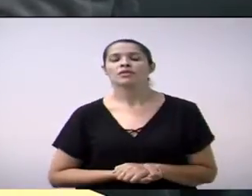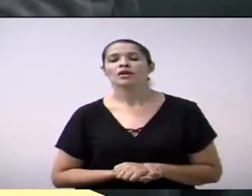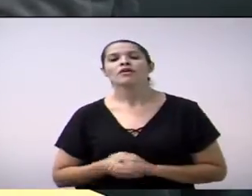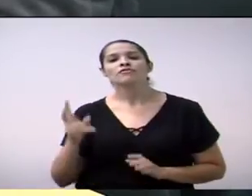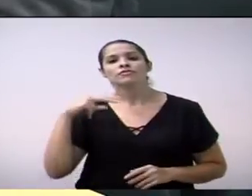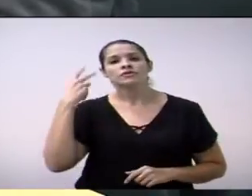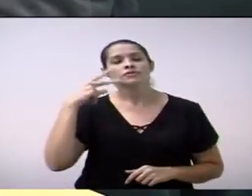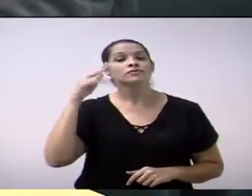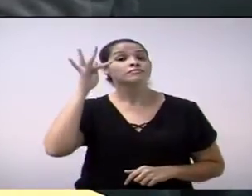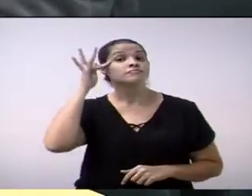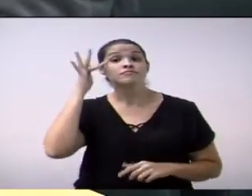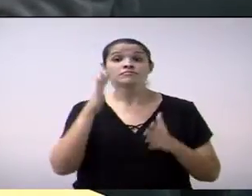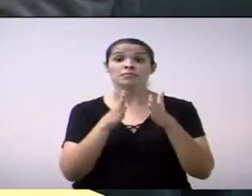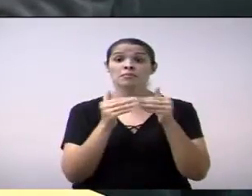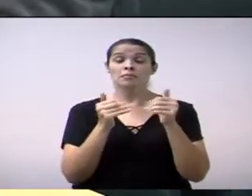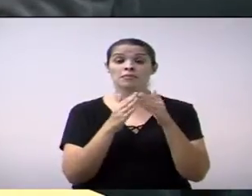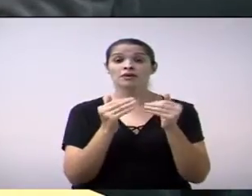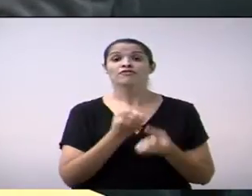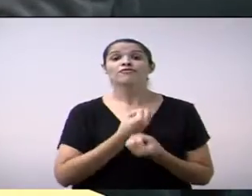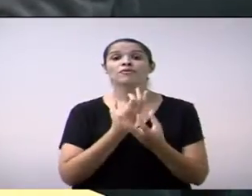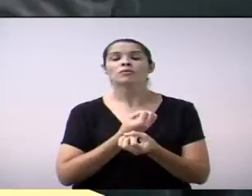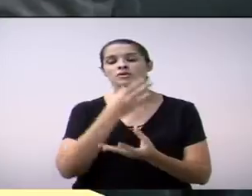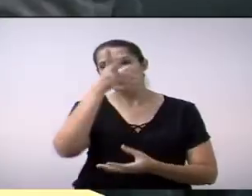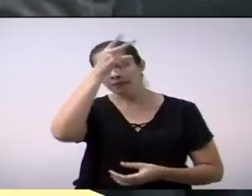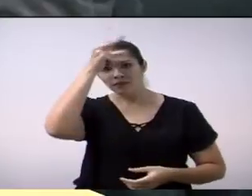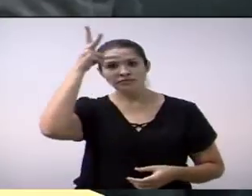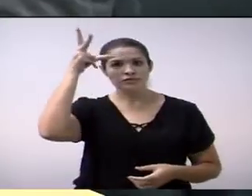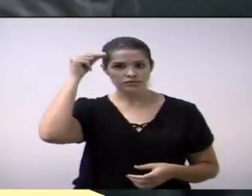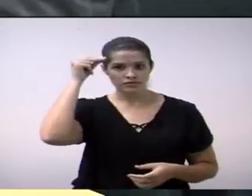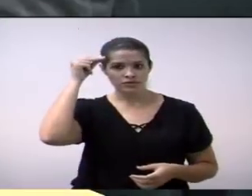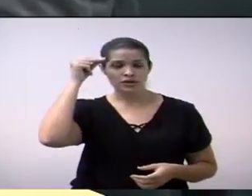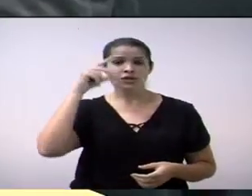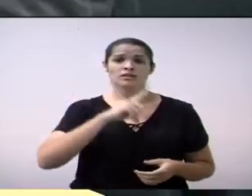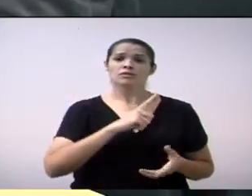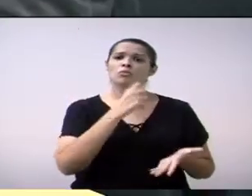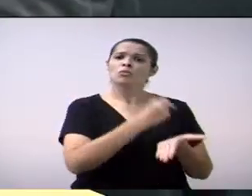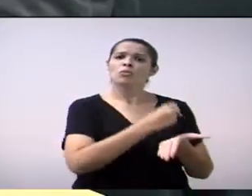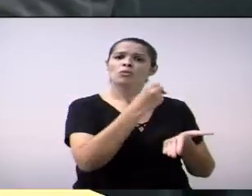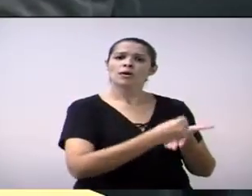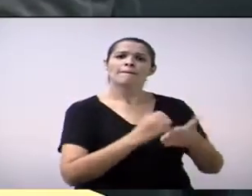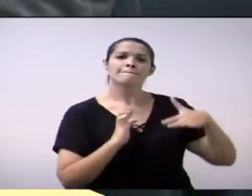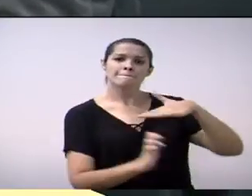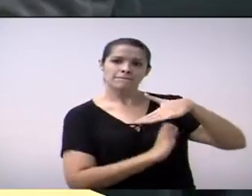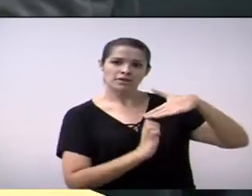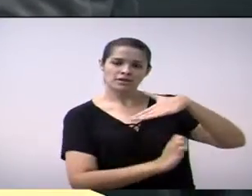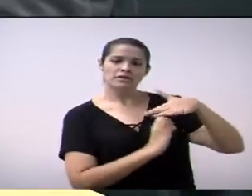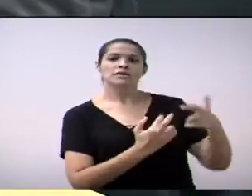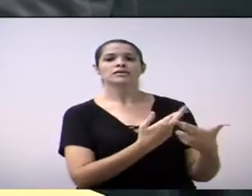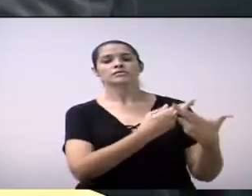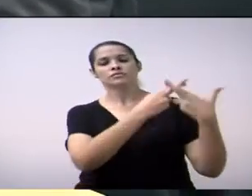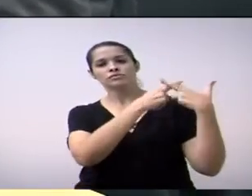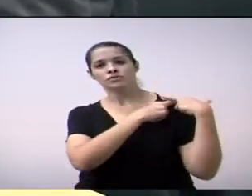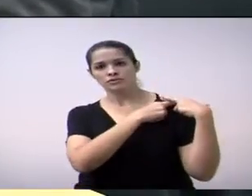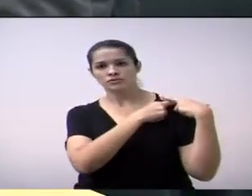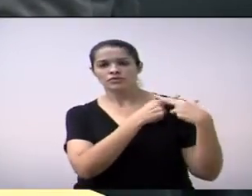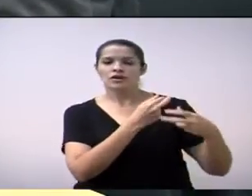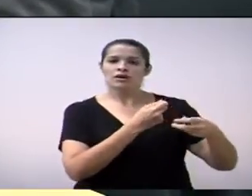informações ao Executivo referente à regularização do contrato da empresa responsável